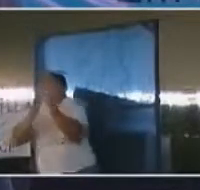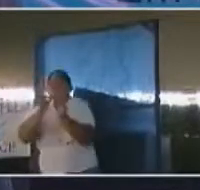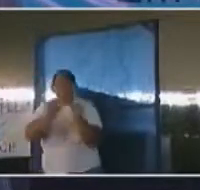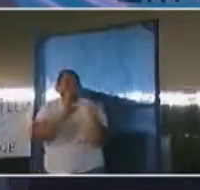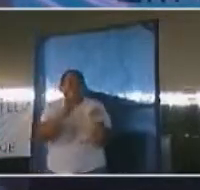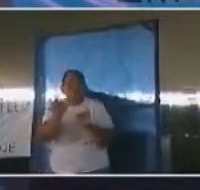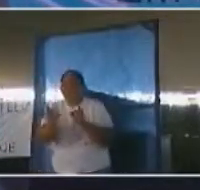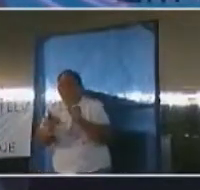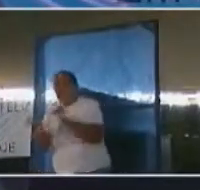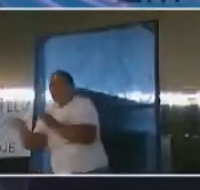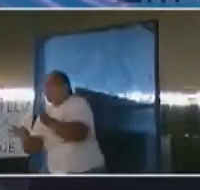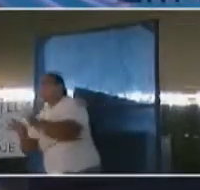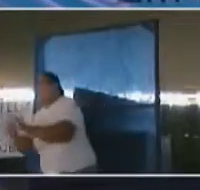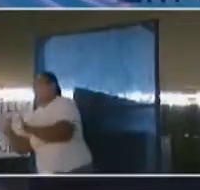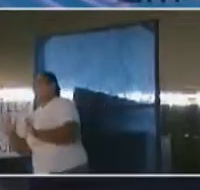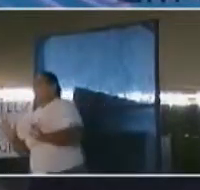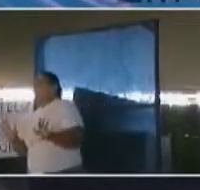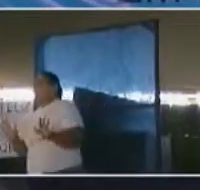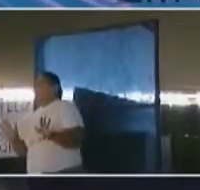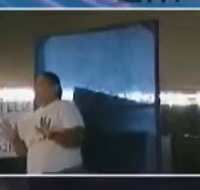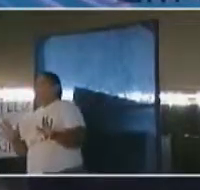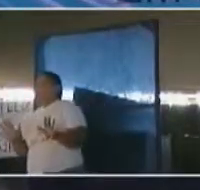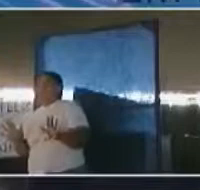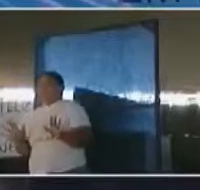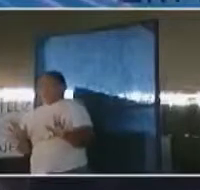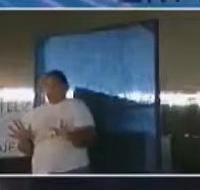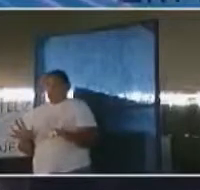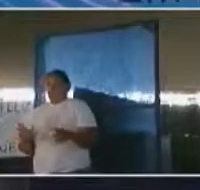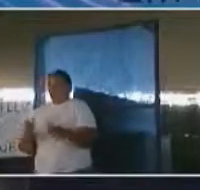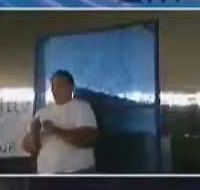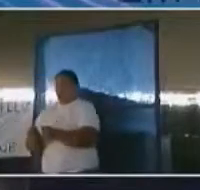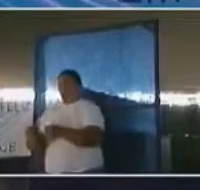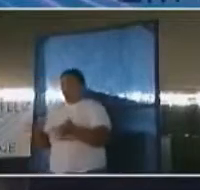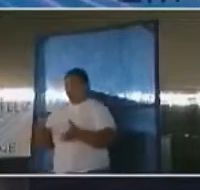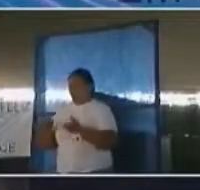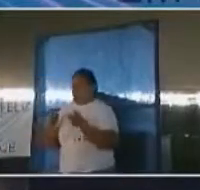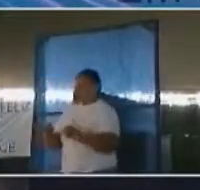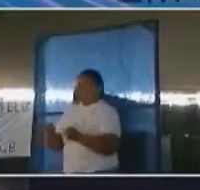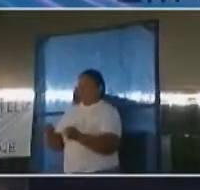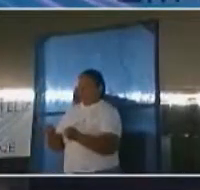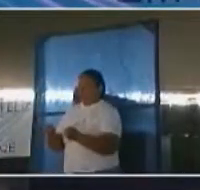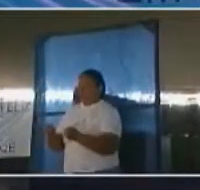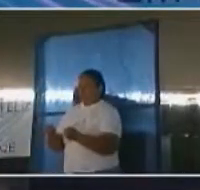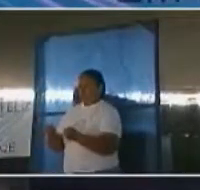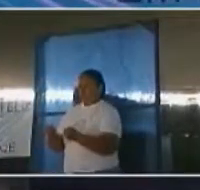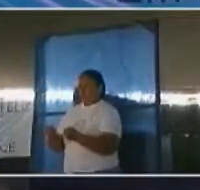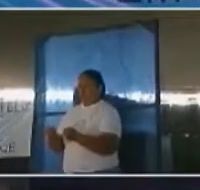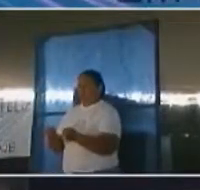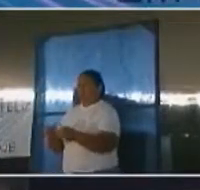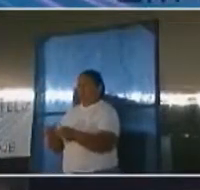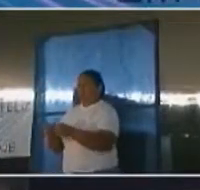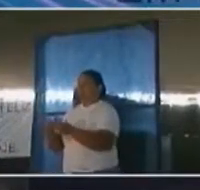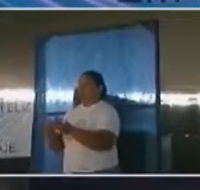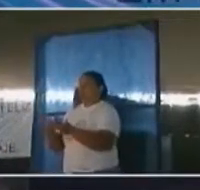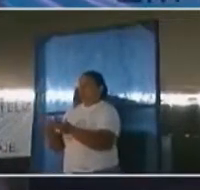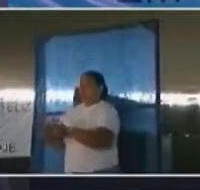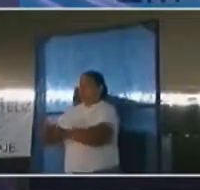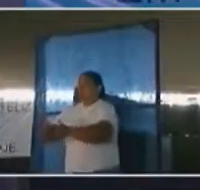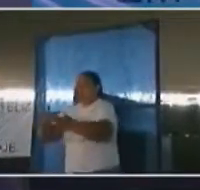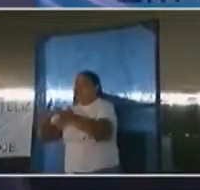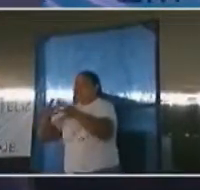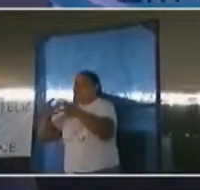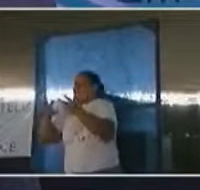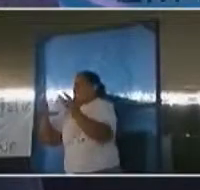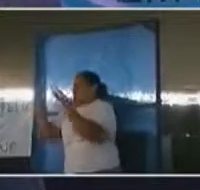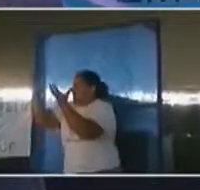milimetricamente calculado. A pandorga tinha que ser resistente para aguentar o vento